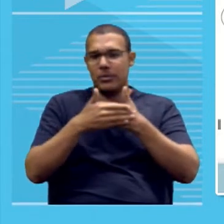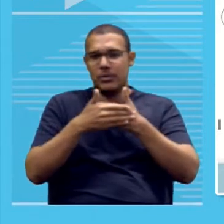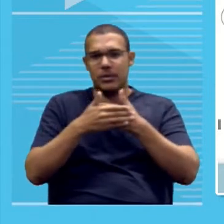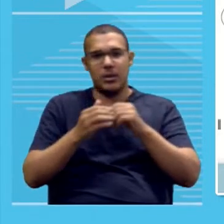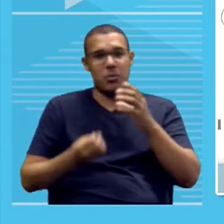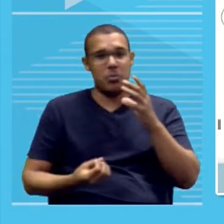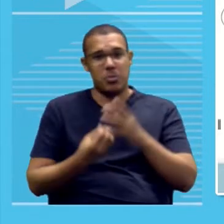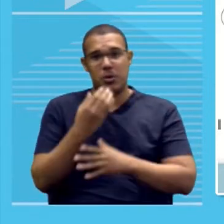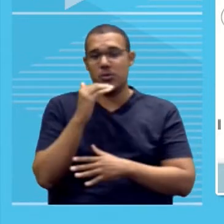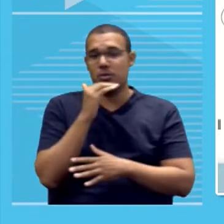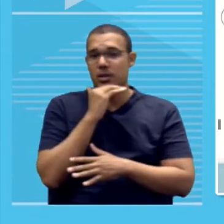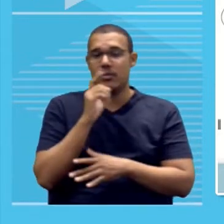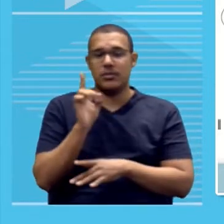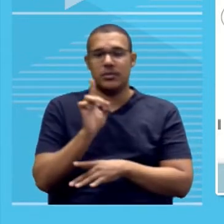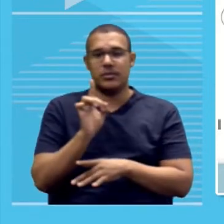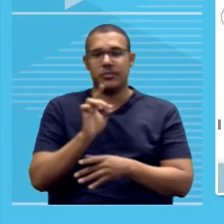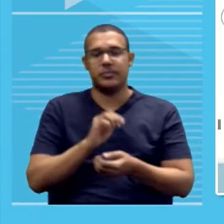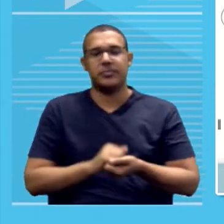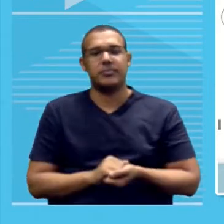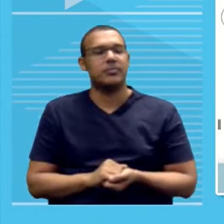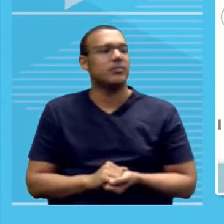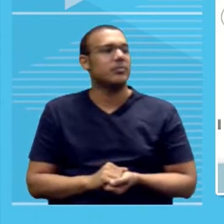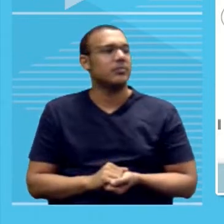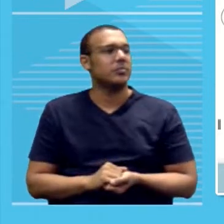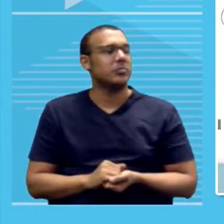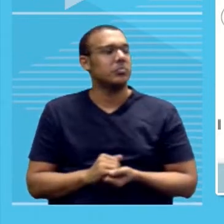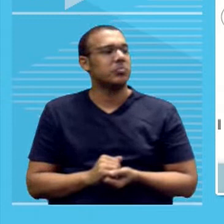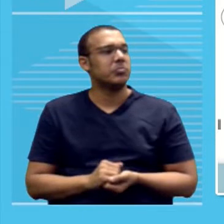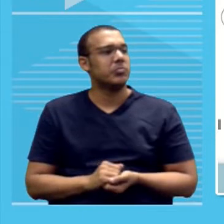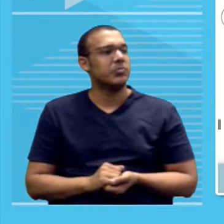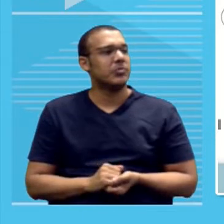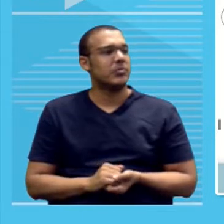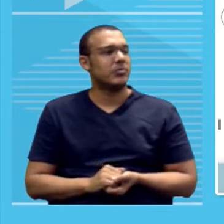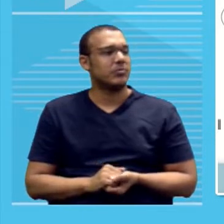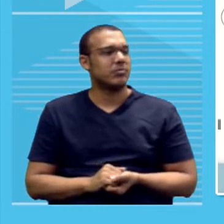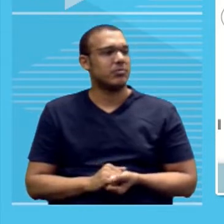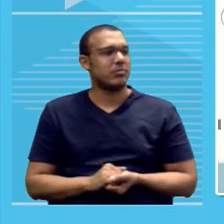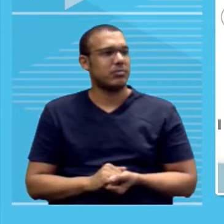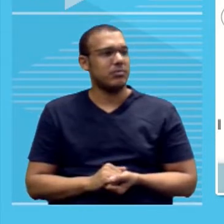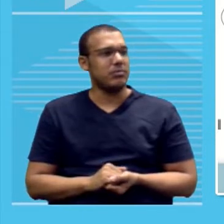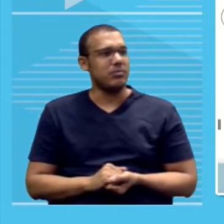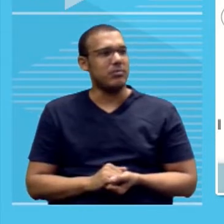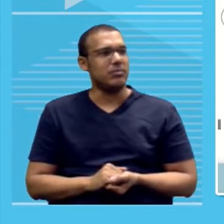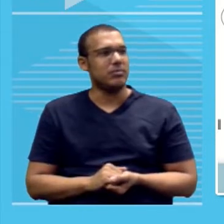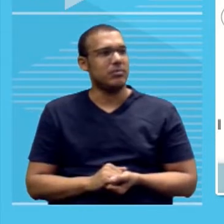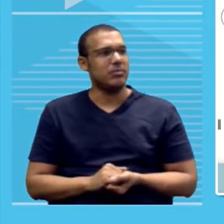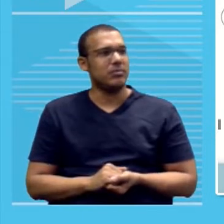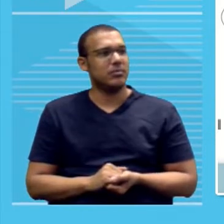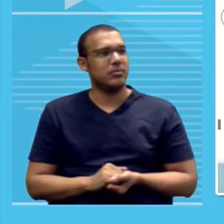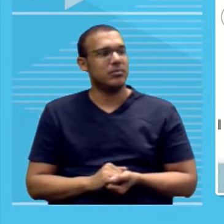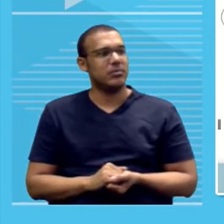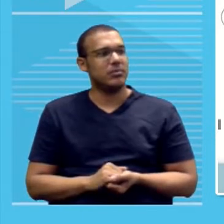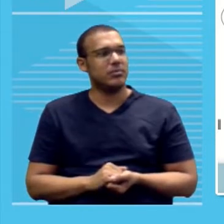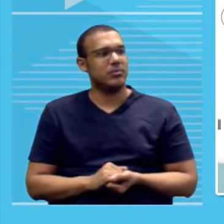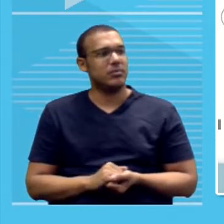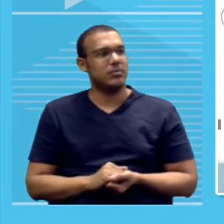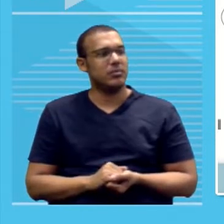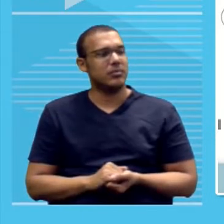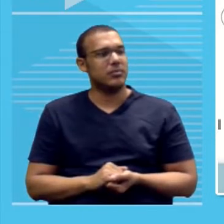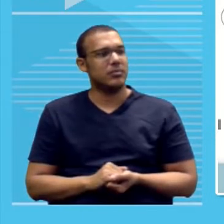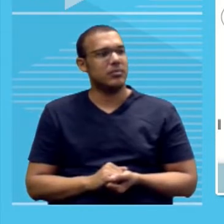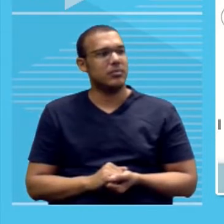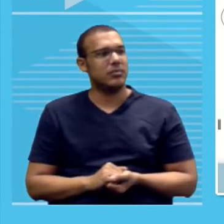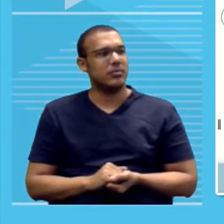calor. Existem, contudo, cobertores que em seu interior são aquecidos eletricamente por meio de uma malha de fios